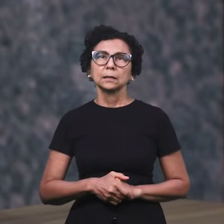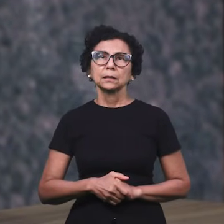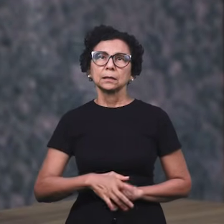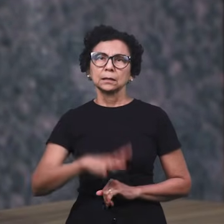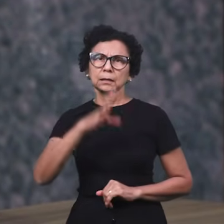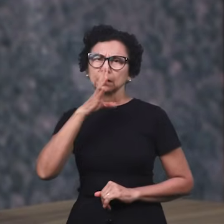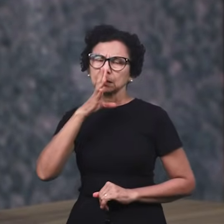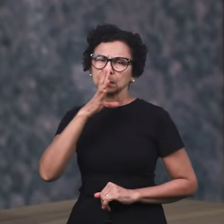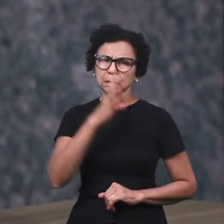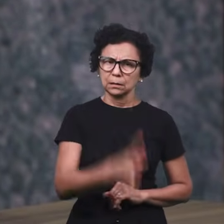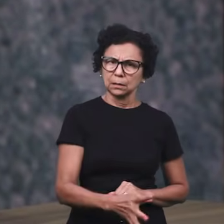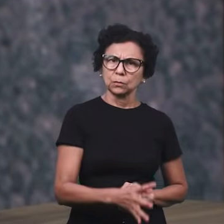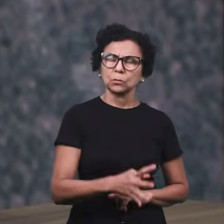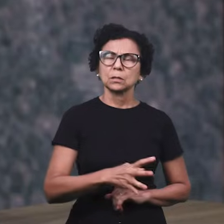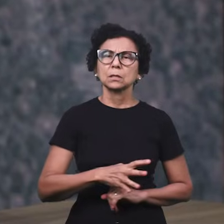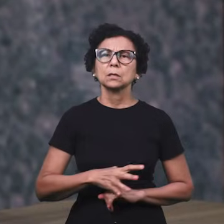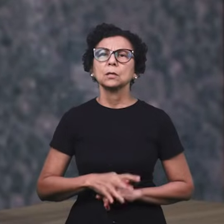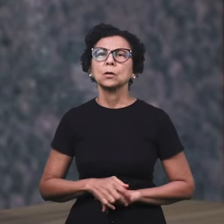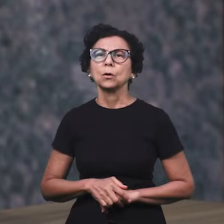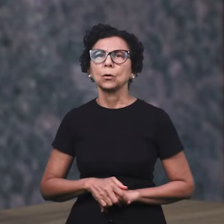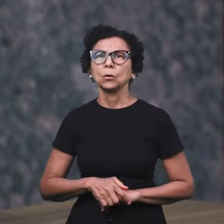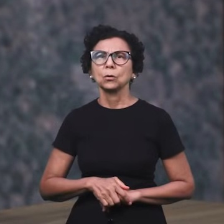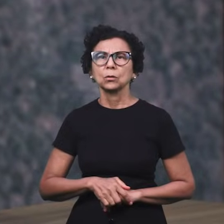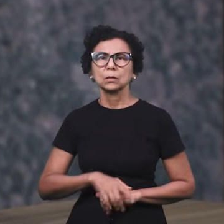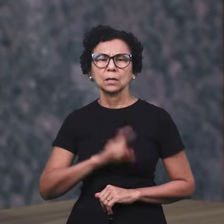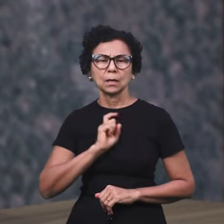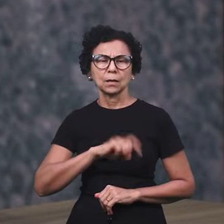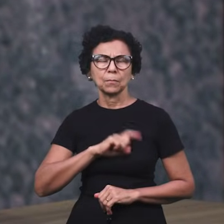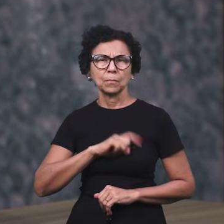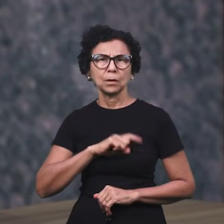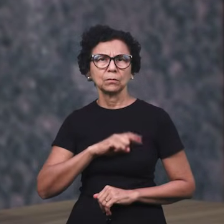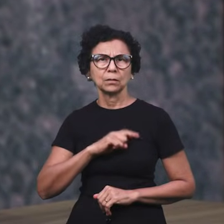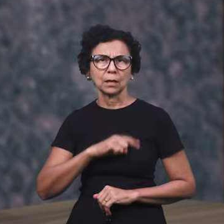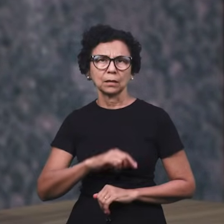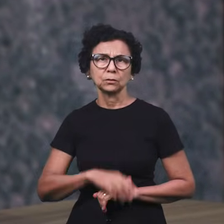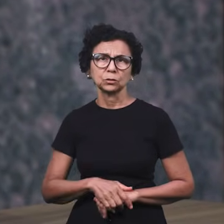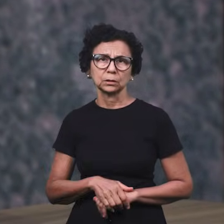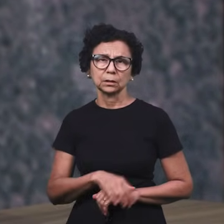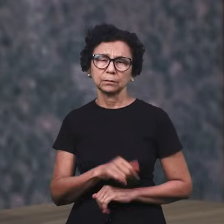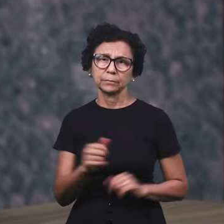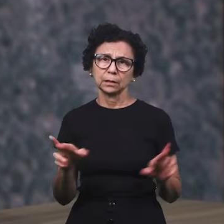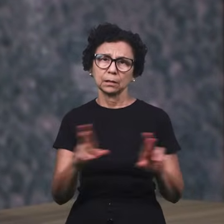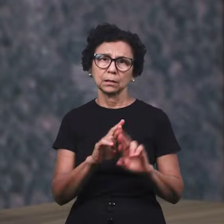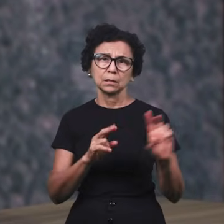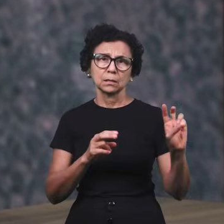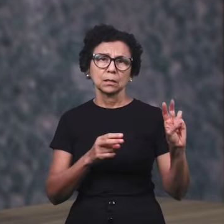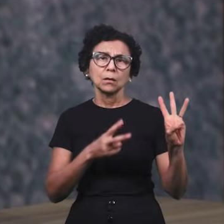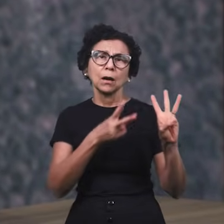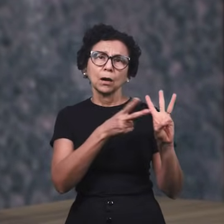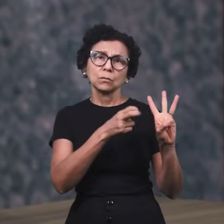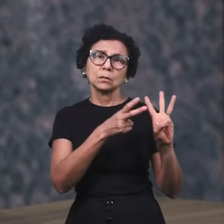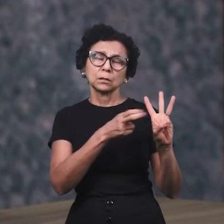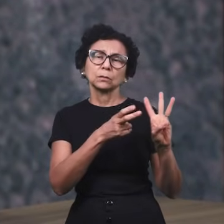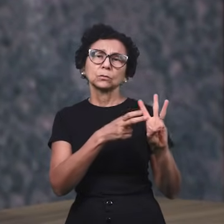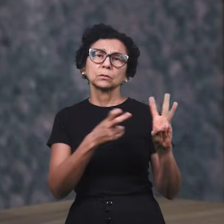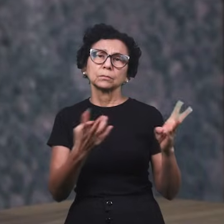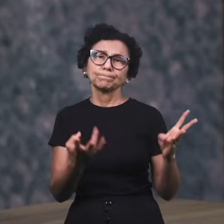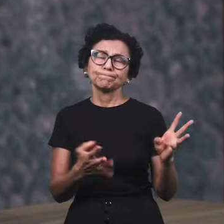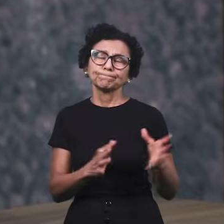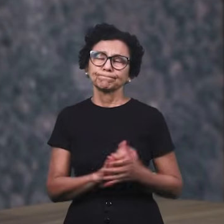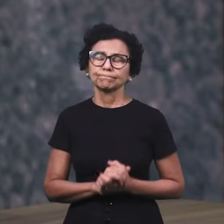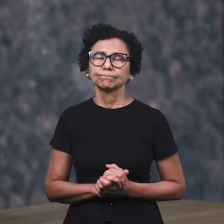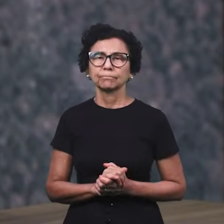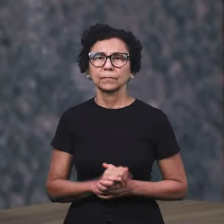denunciou de maneira muito veemente as atrocidades feitas pela conquista espanhola em relação aos índios. Portanto, deixando muito